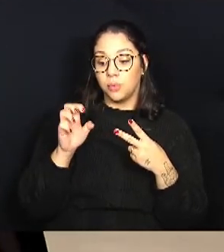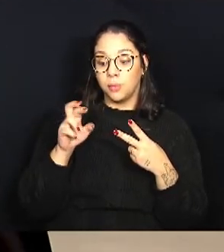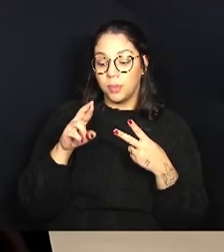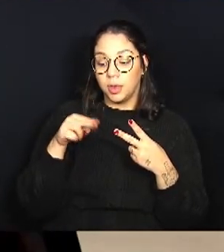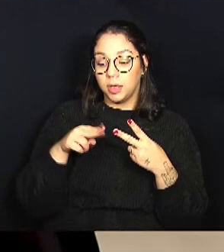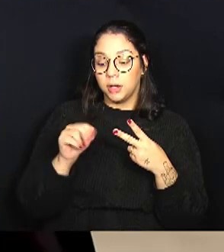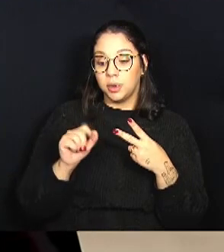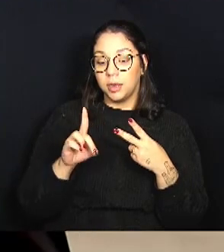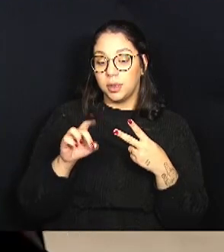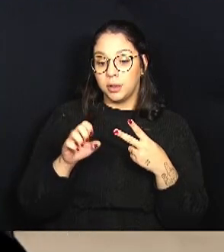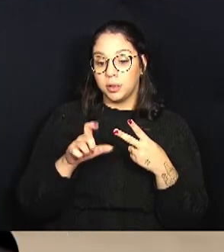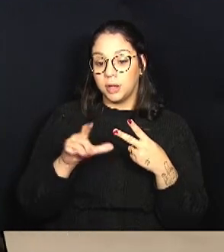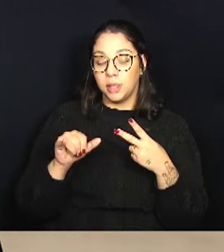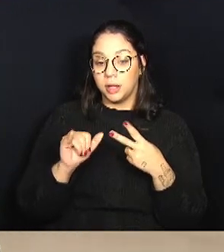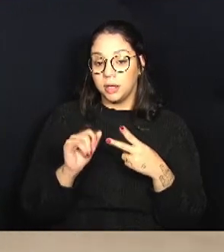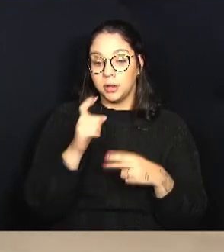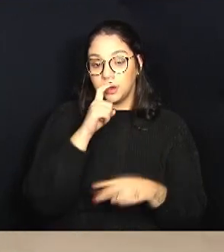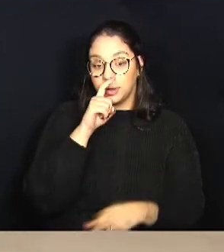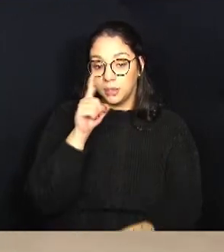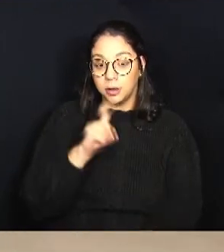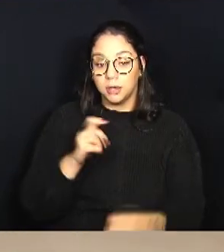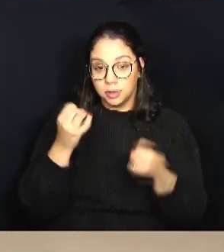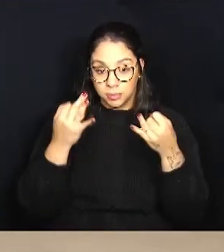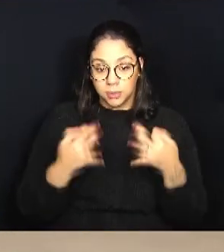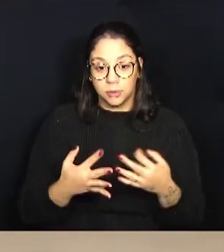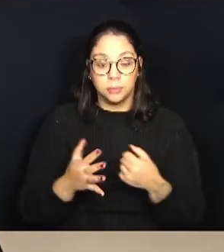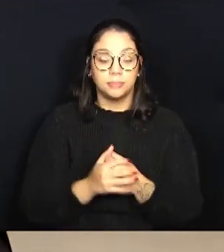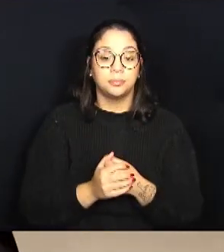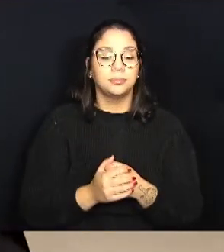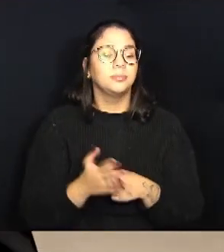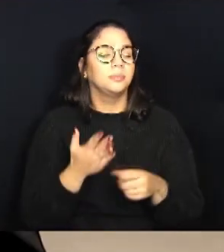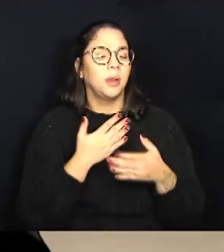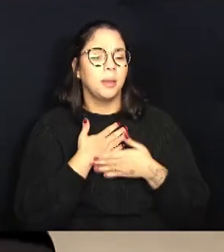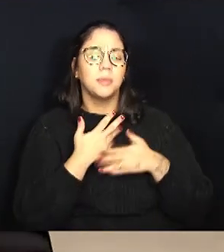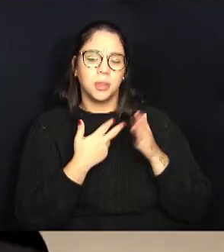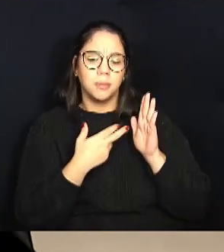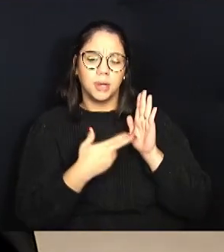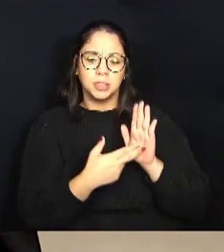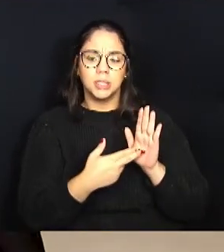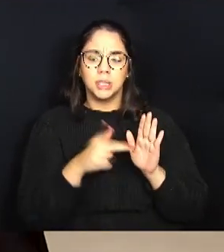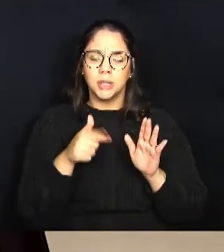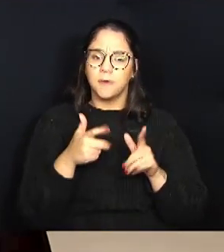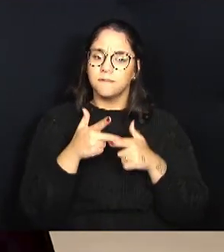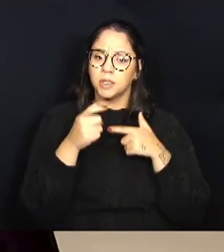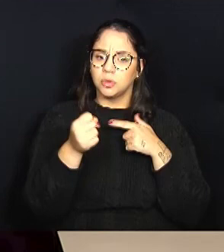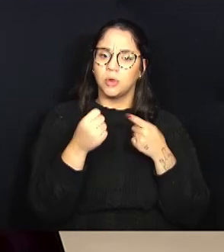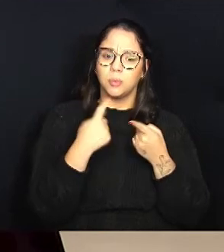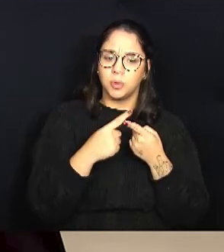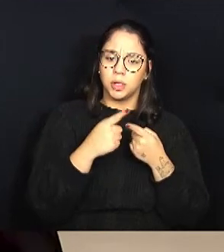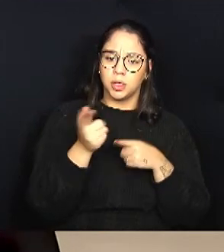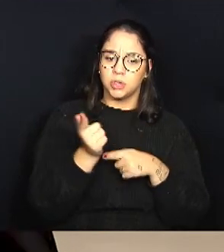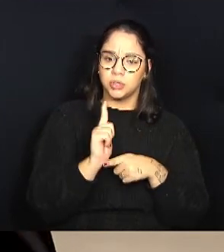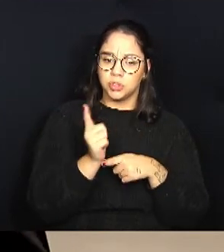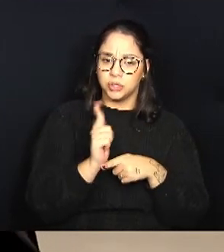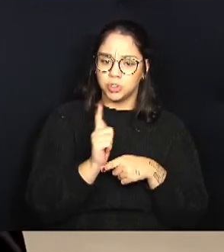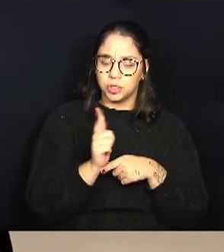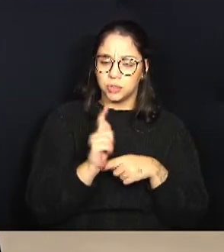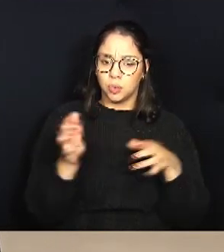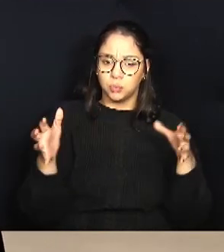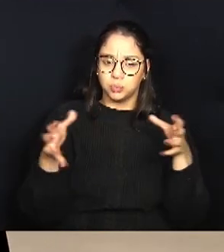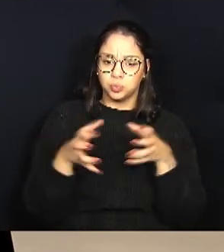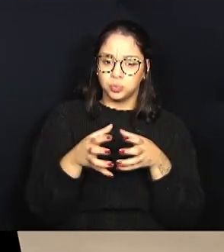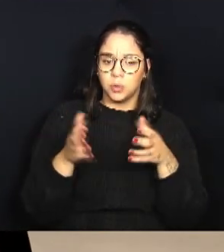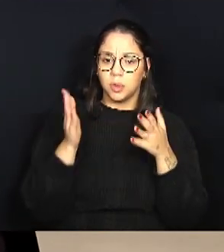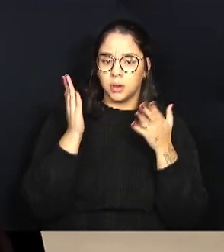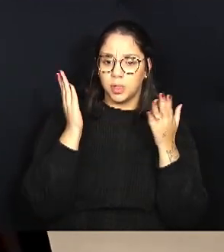sobre o assunto. Para mim representa uma vitória, porque nós fizemos uma gestão enxuta,